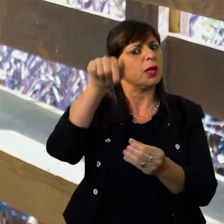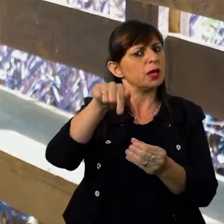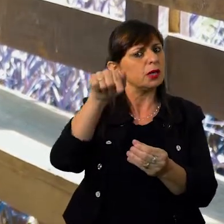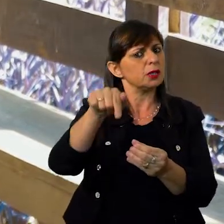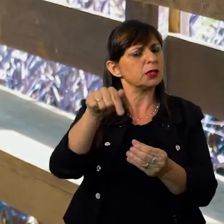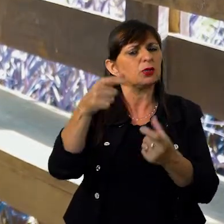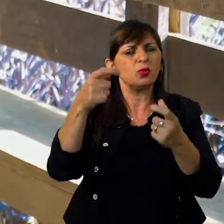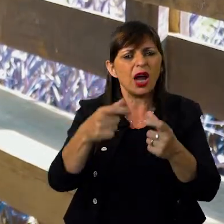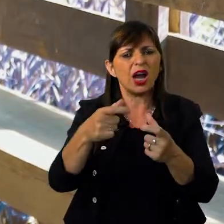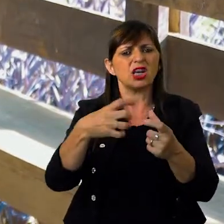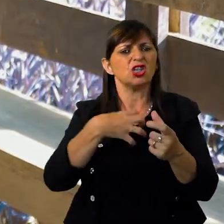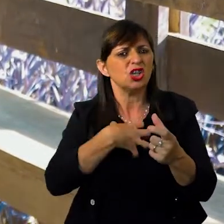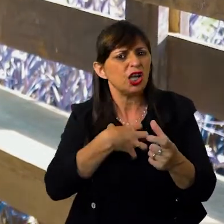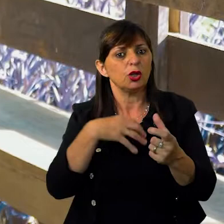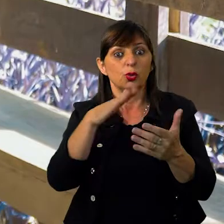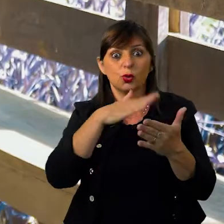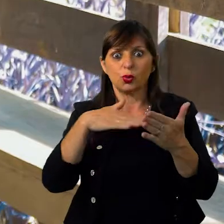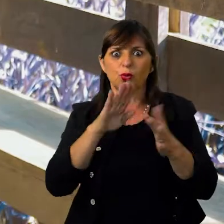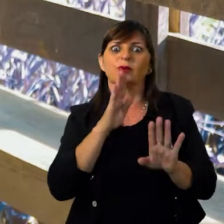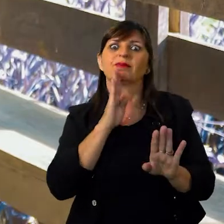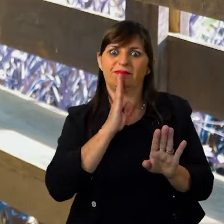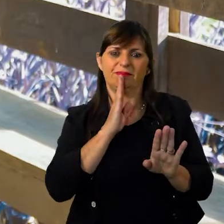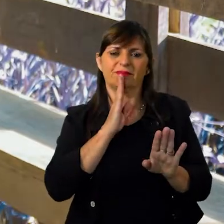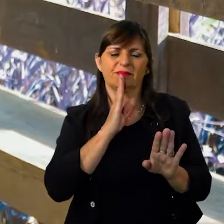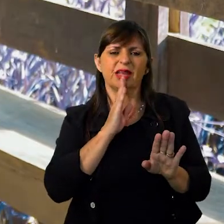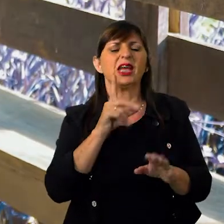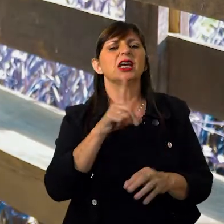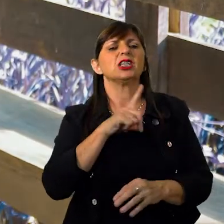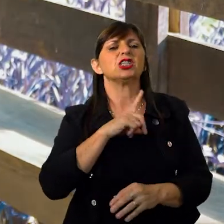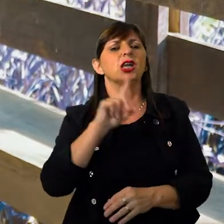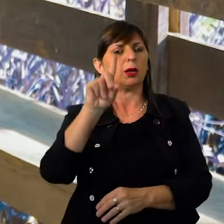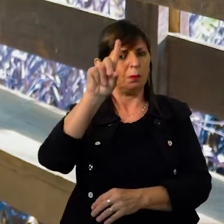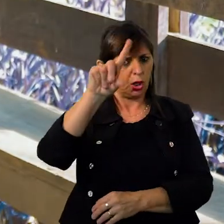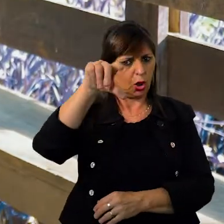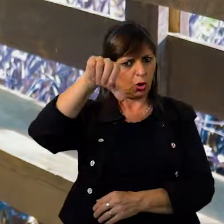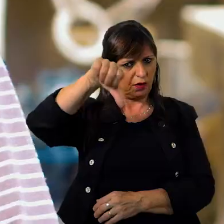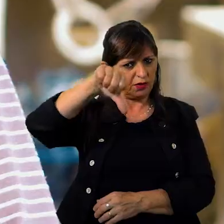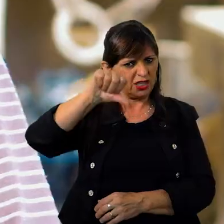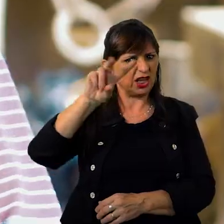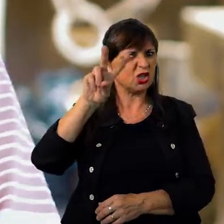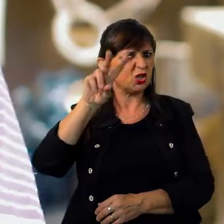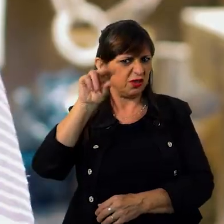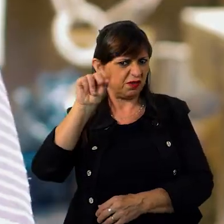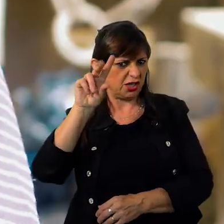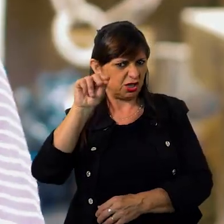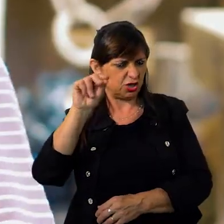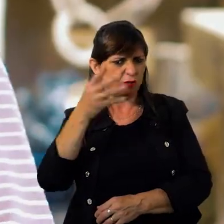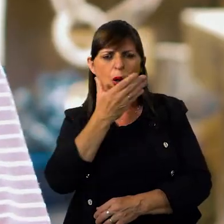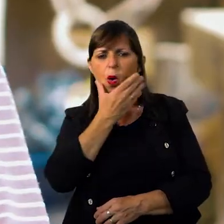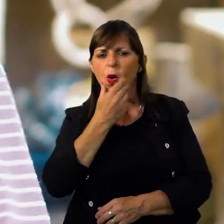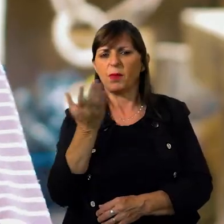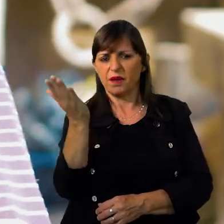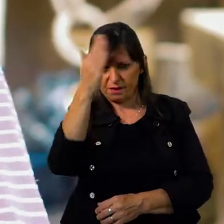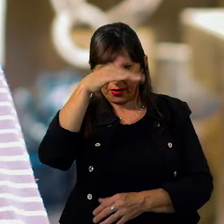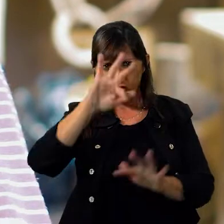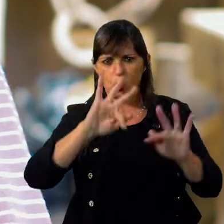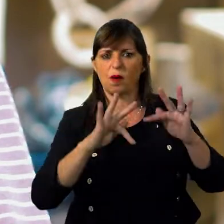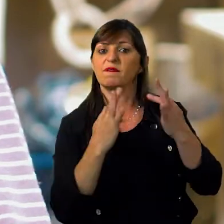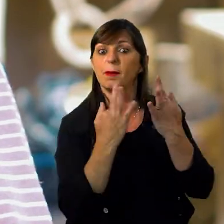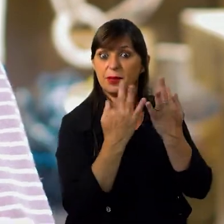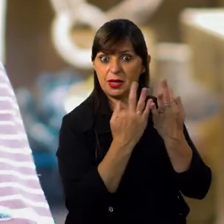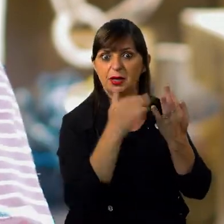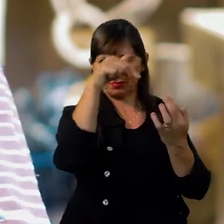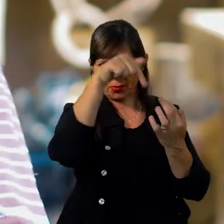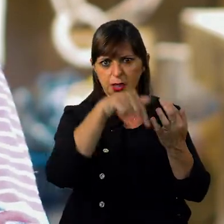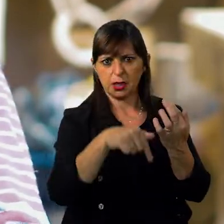fez esse estudo para saber qual era o ponto que poderia se formar um saldo podia falar sobre isso é fato assim João cima quando